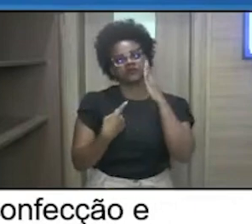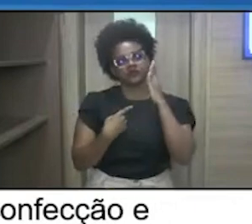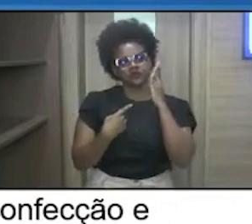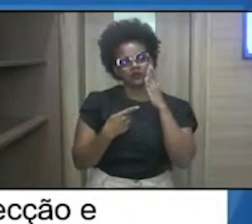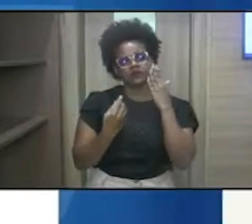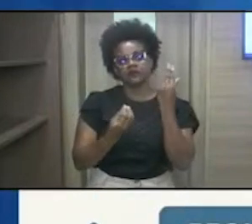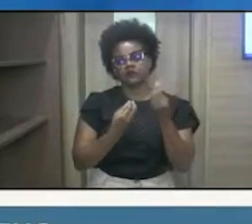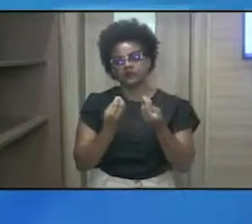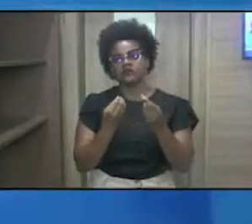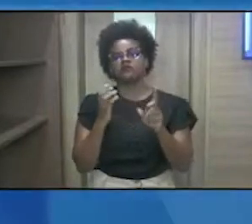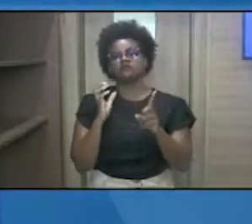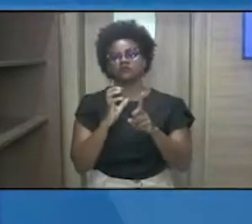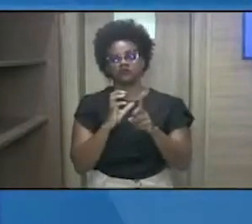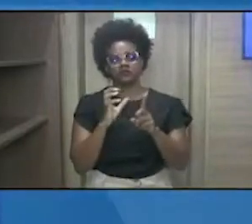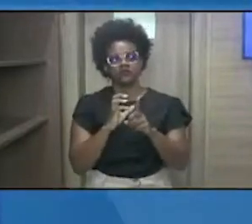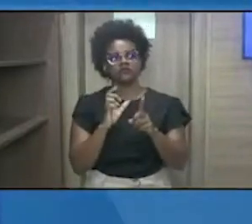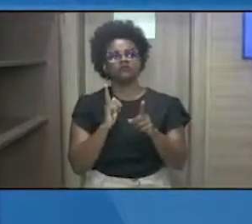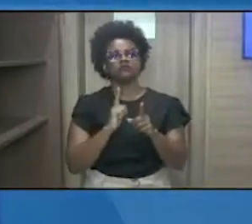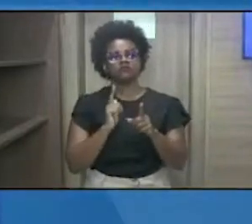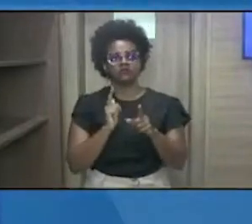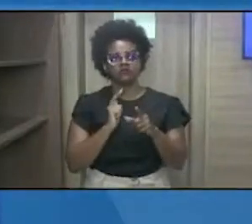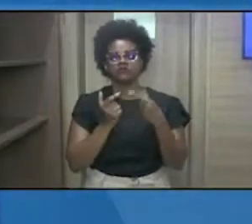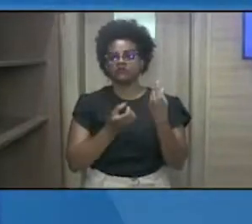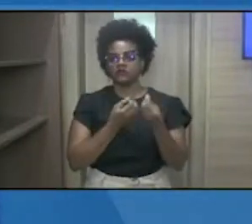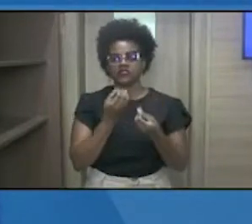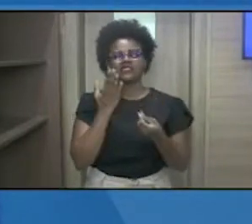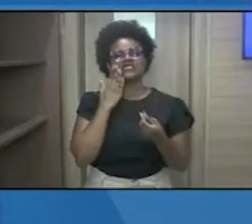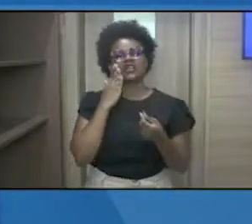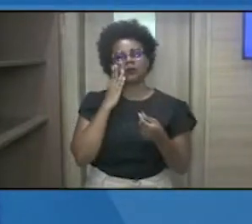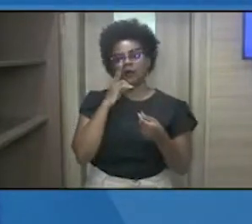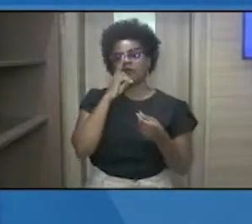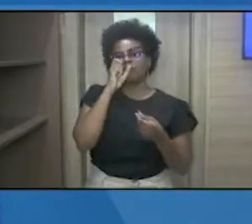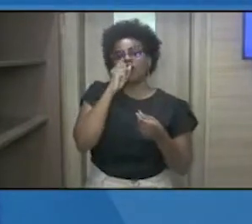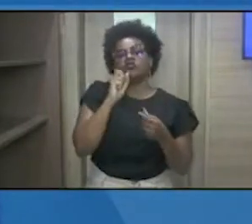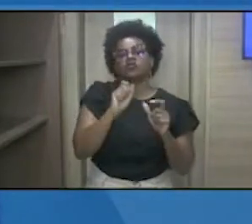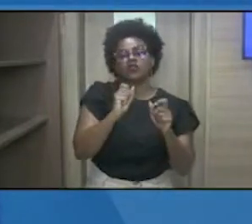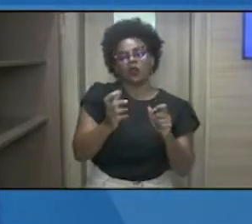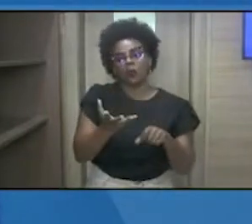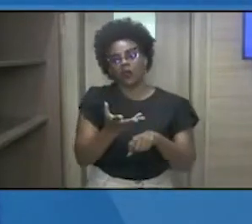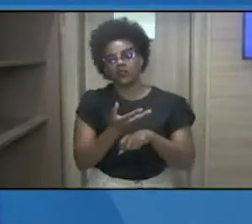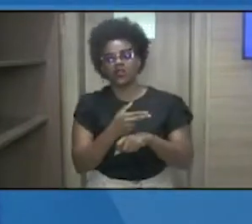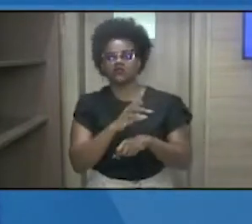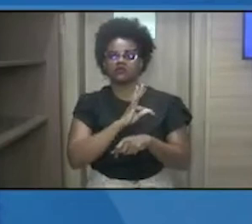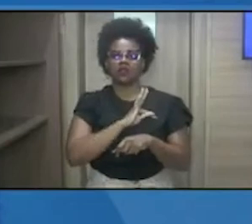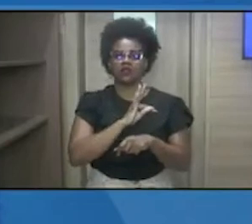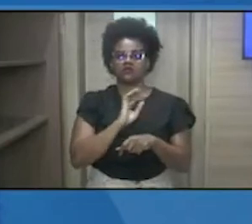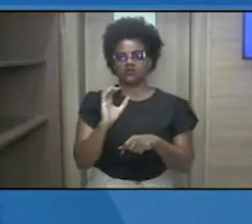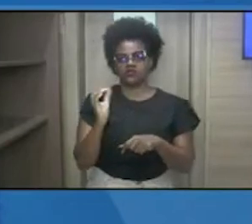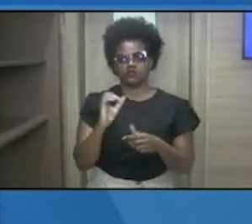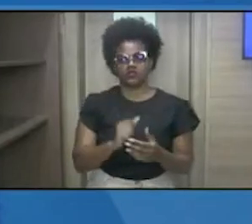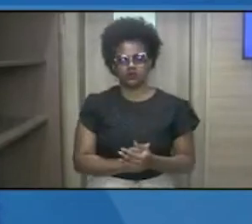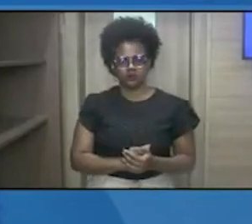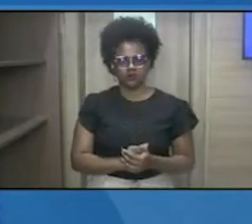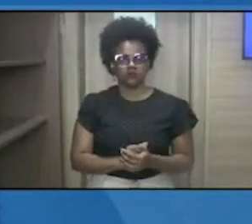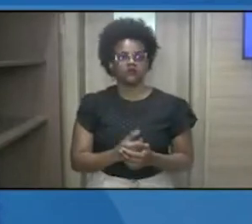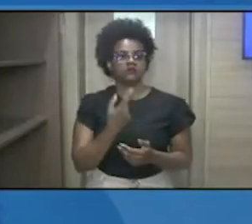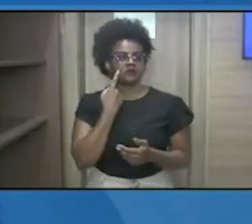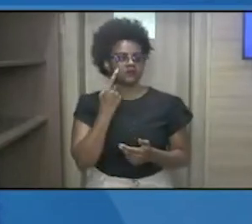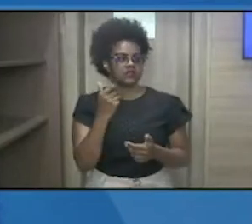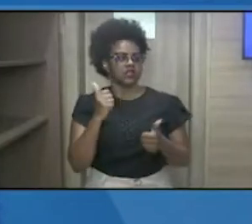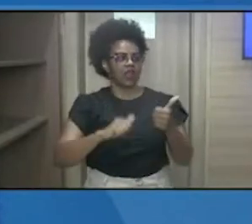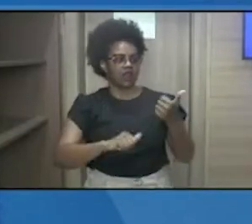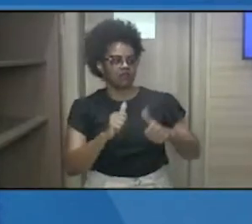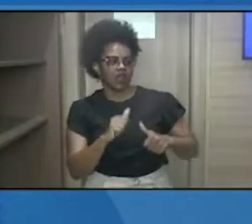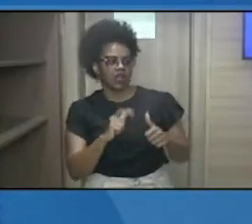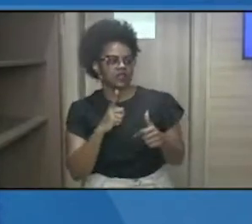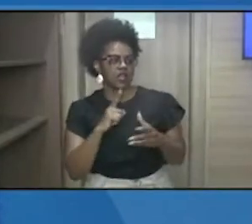elementos influenciam muito fortemente na qualidade técnico-científica dessa prova. Aqui, na verdade, é uma análise bem